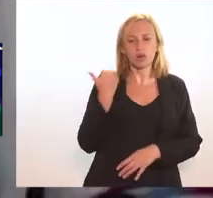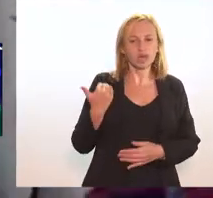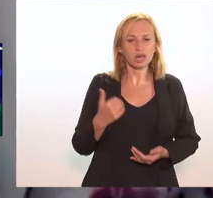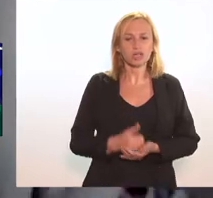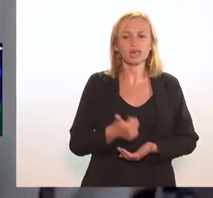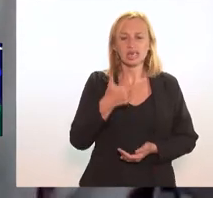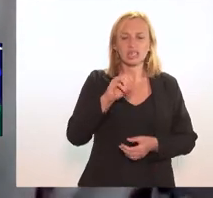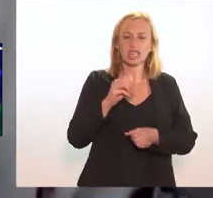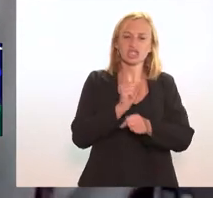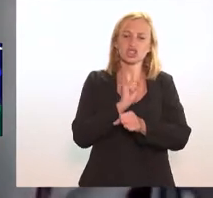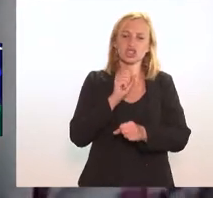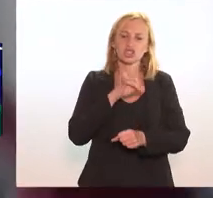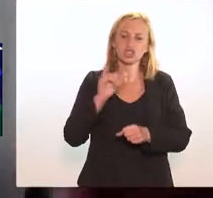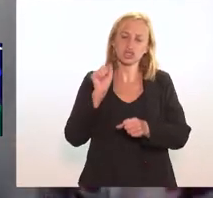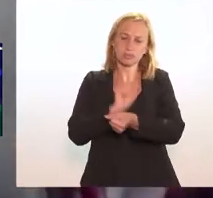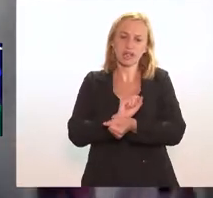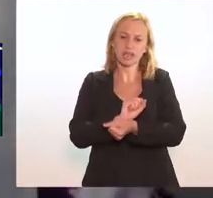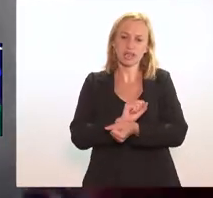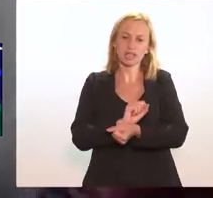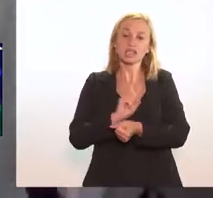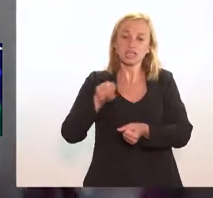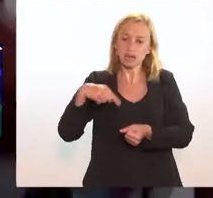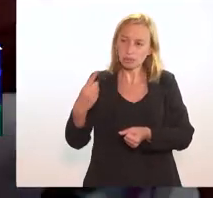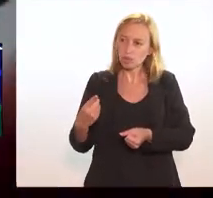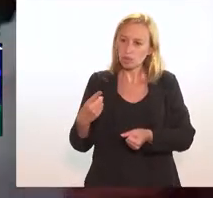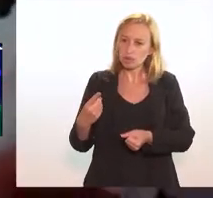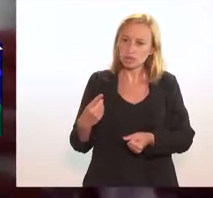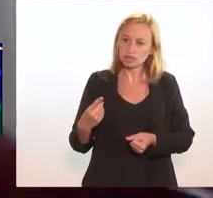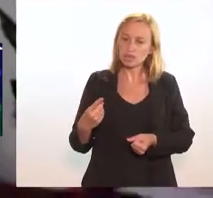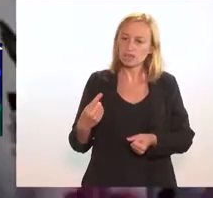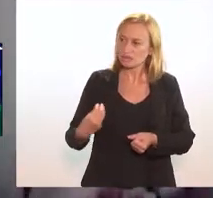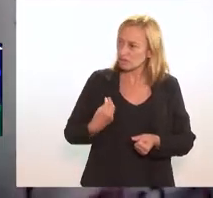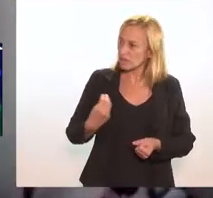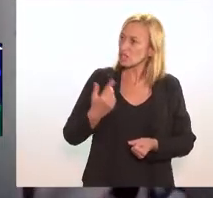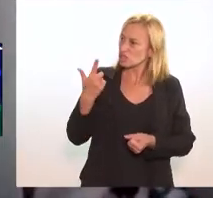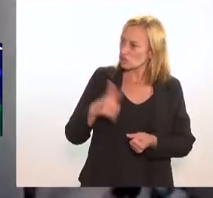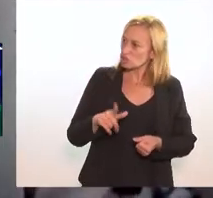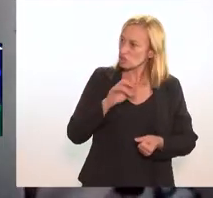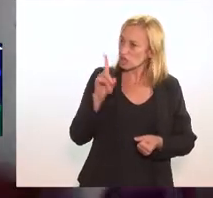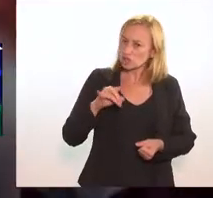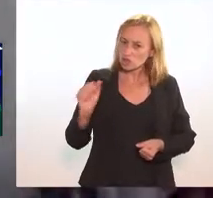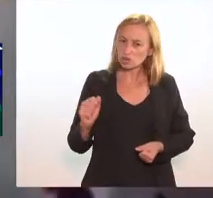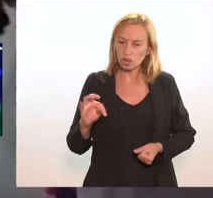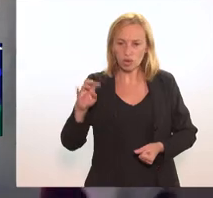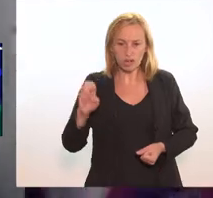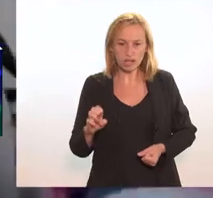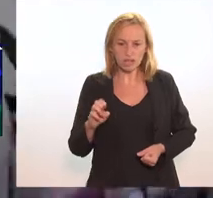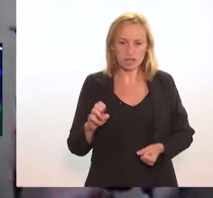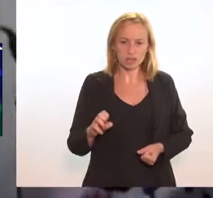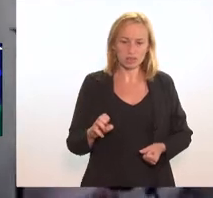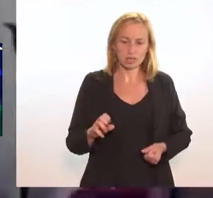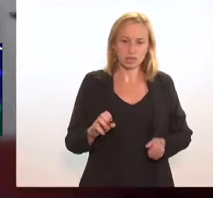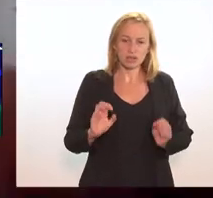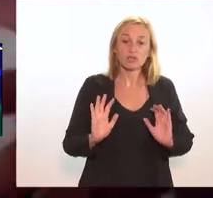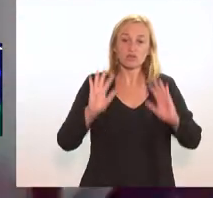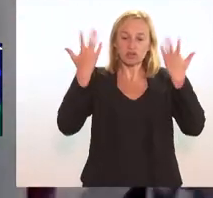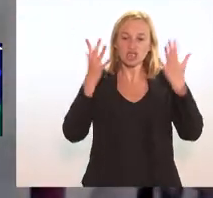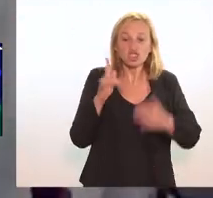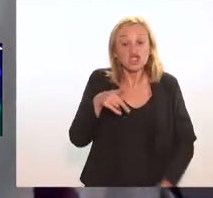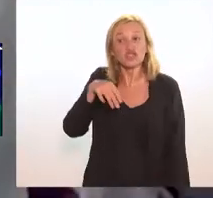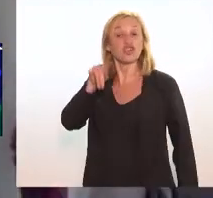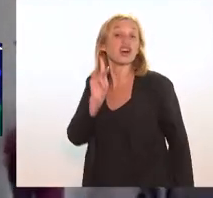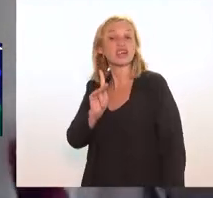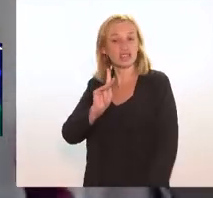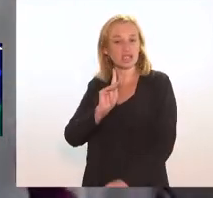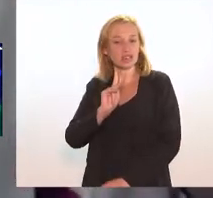Aí a minha preocupação, sabe qual é? Então, esses 10 dias, será que eu vou poder conviver aqui na Zona Oeste com baile funk? Será que eu vou ter que